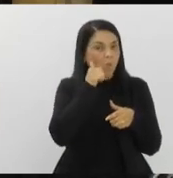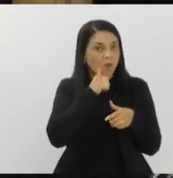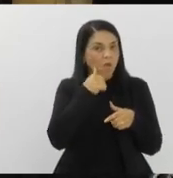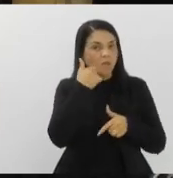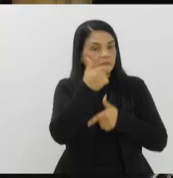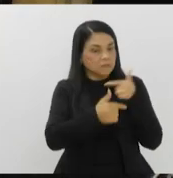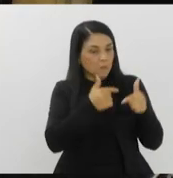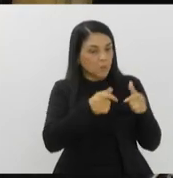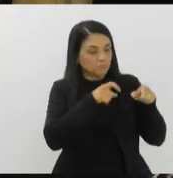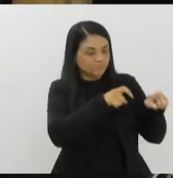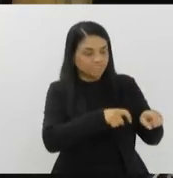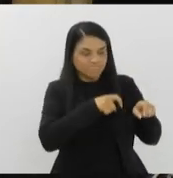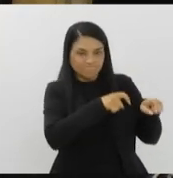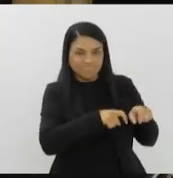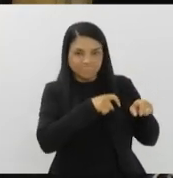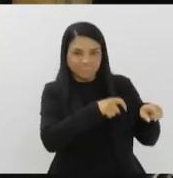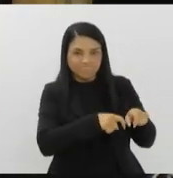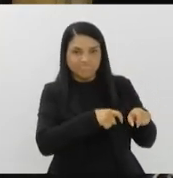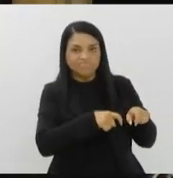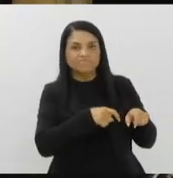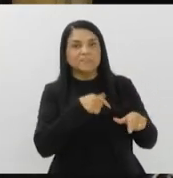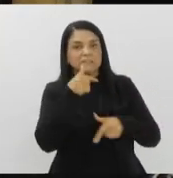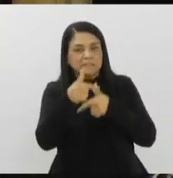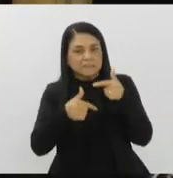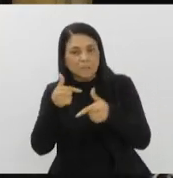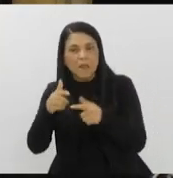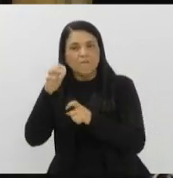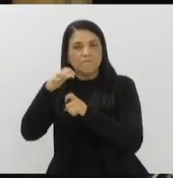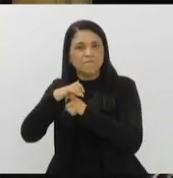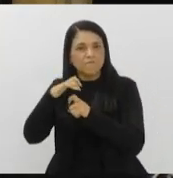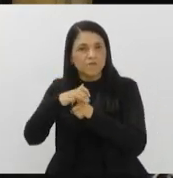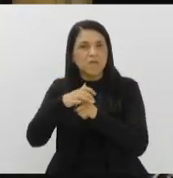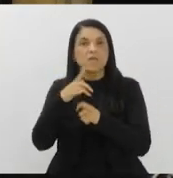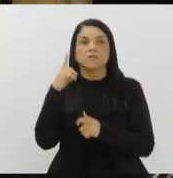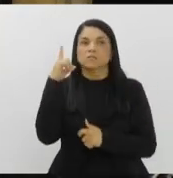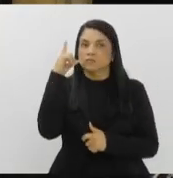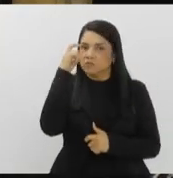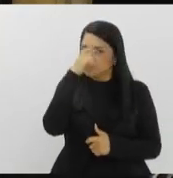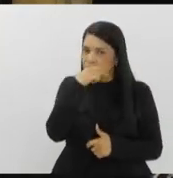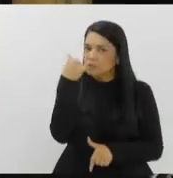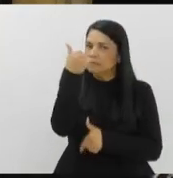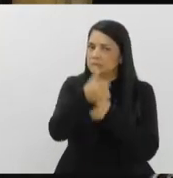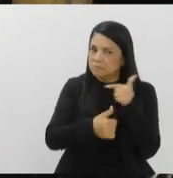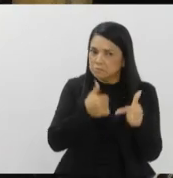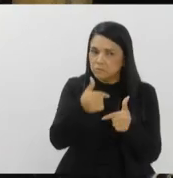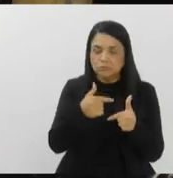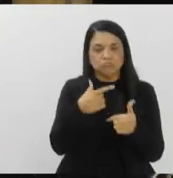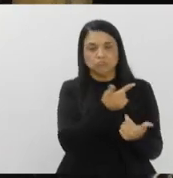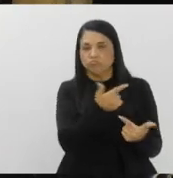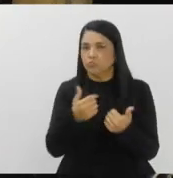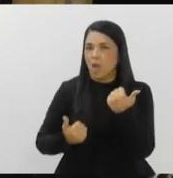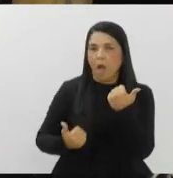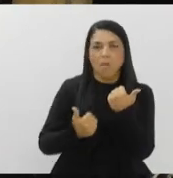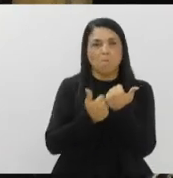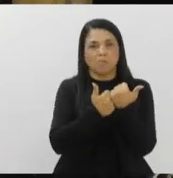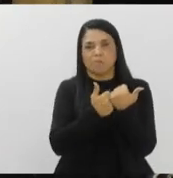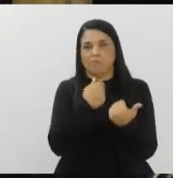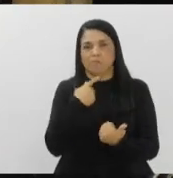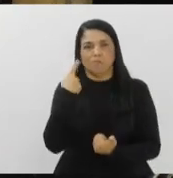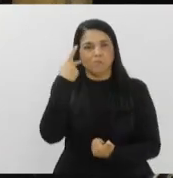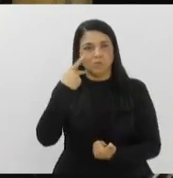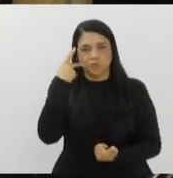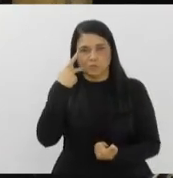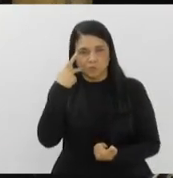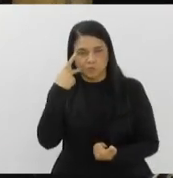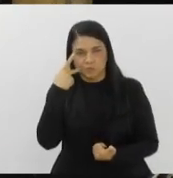gente é agricultora, a gente trabalha nas feiras, é muito difícil. E a gente não tem um apoio político para poder,